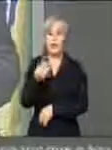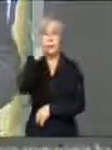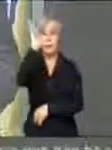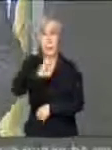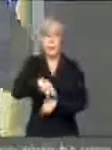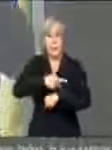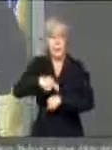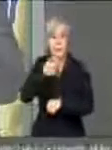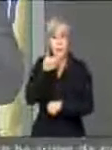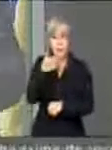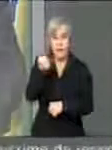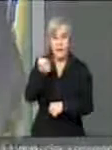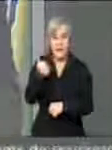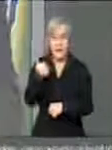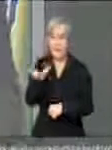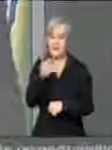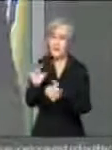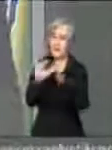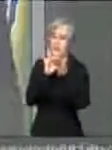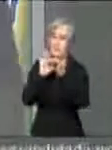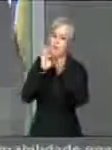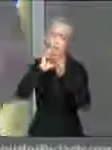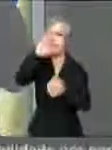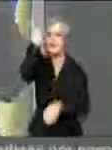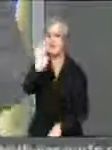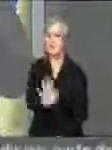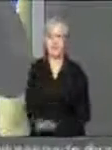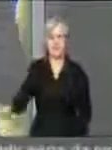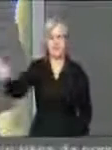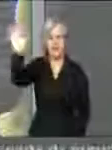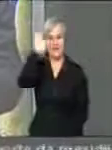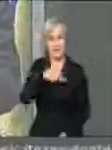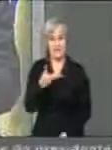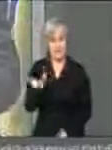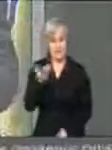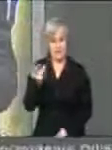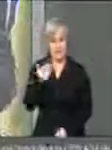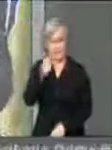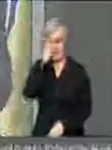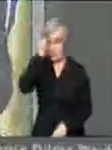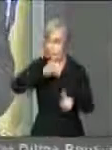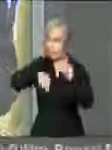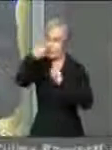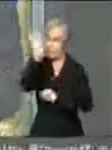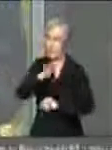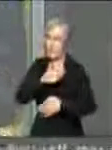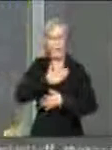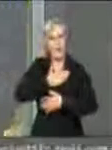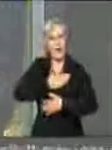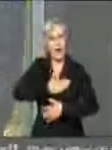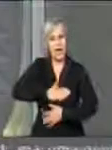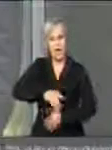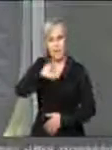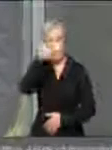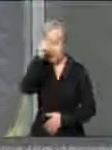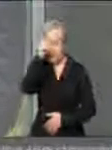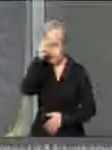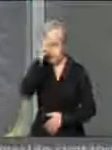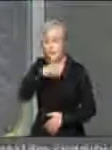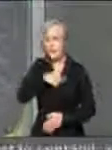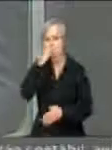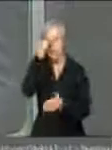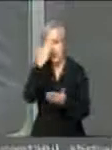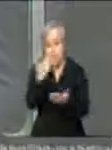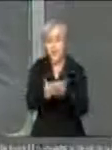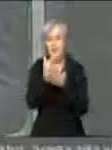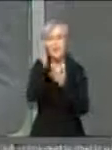todos. Queremos a união nacional. Queremos que os brasileiros tenham tranquilidade e confiança no